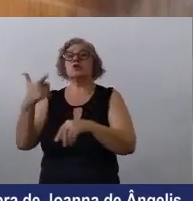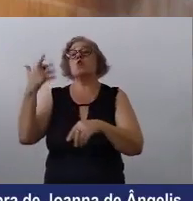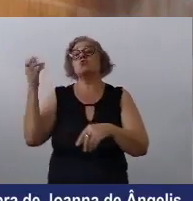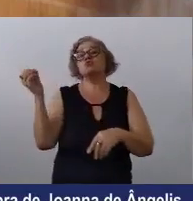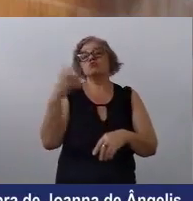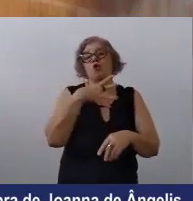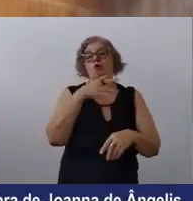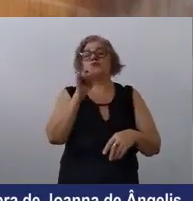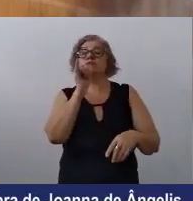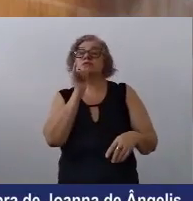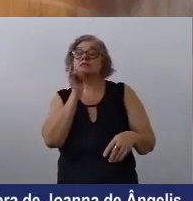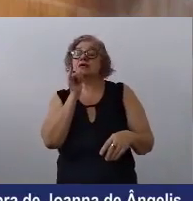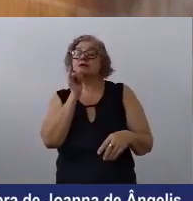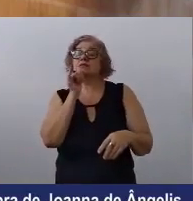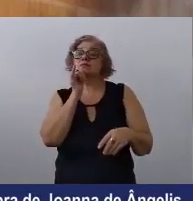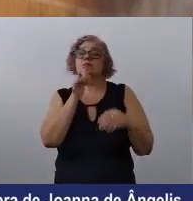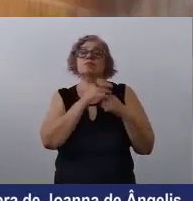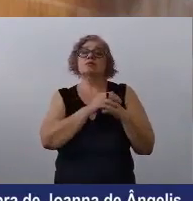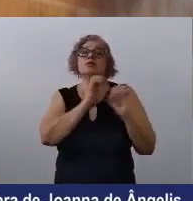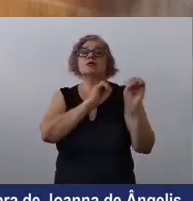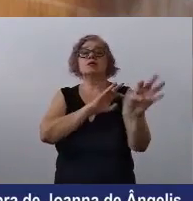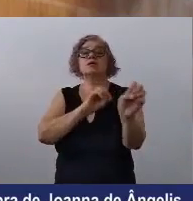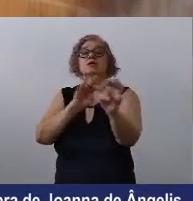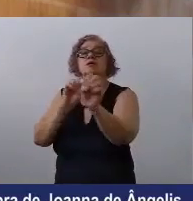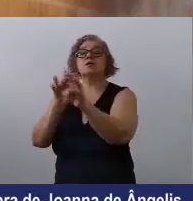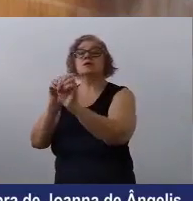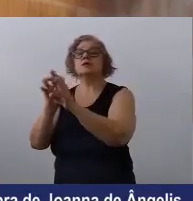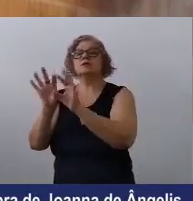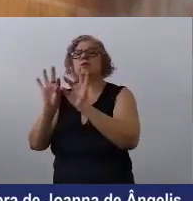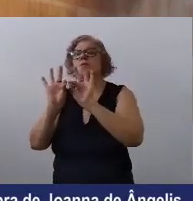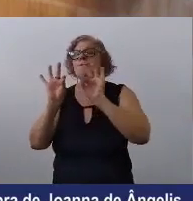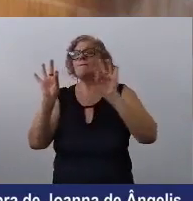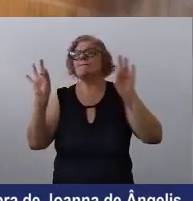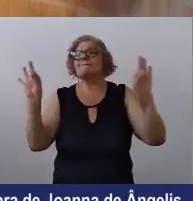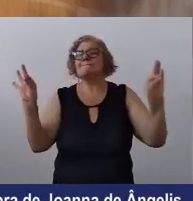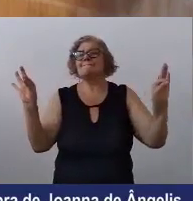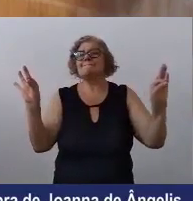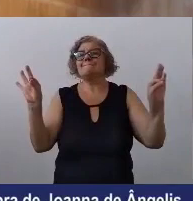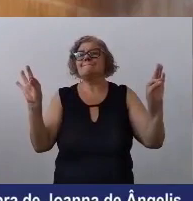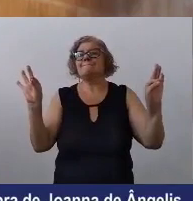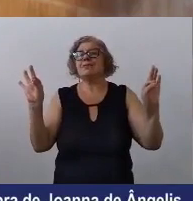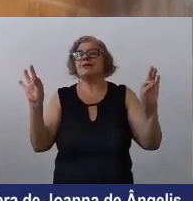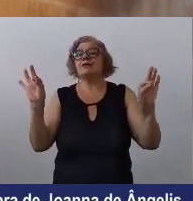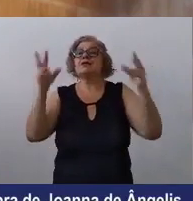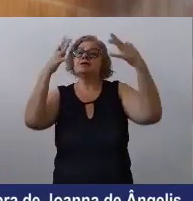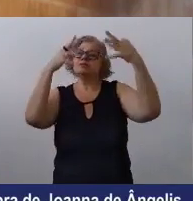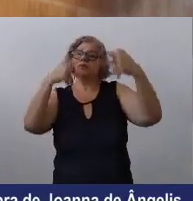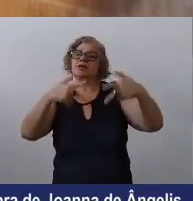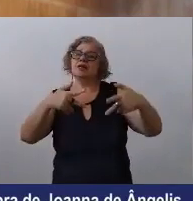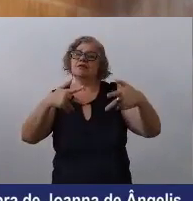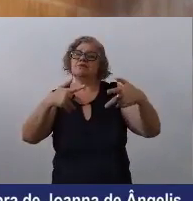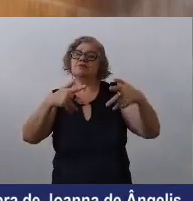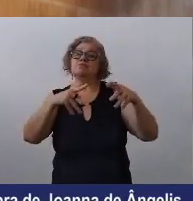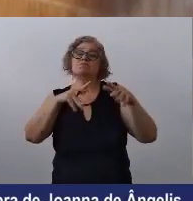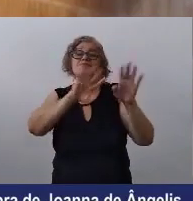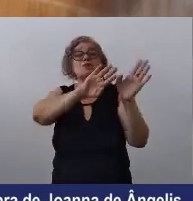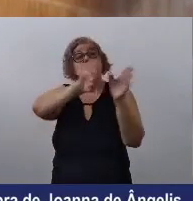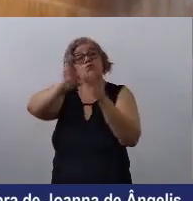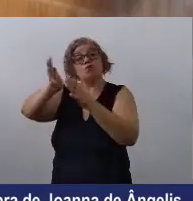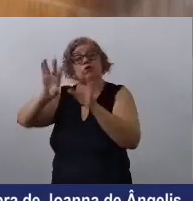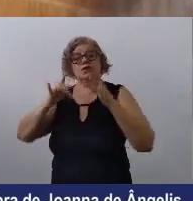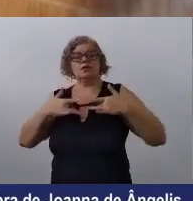trouxessem novos exemplos do ensinamento mais puro. Fora da caridade não há salvação.